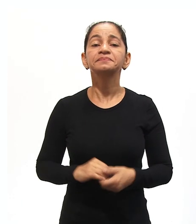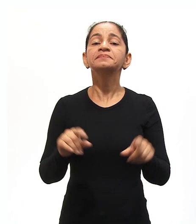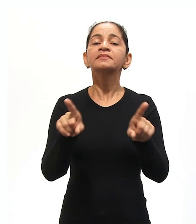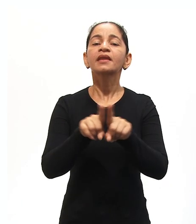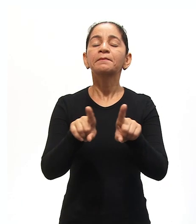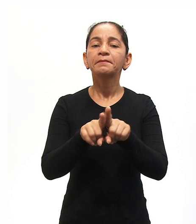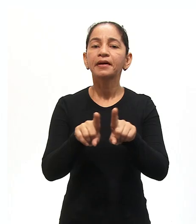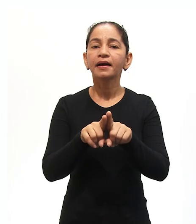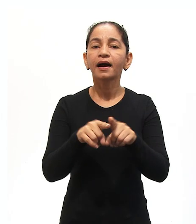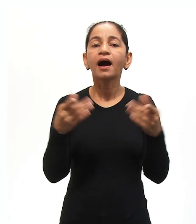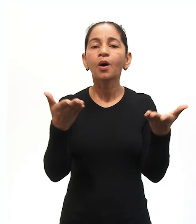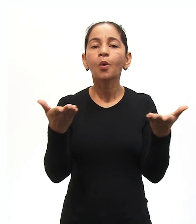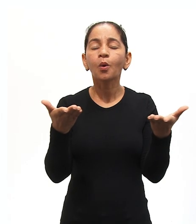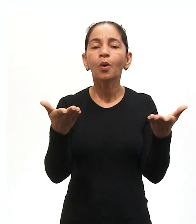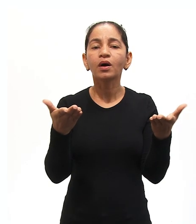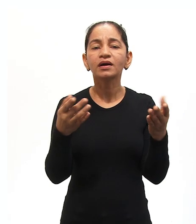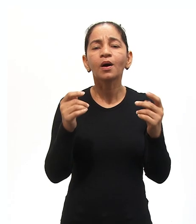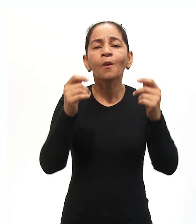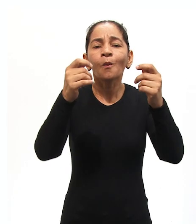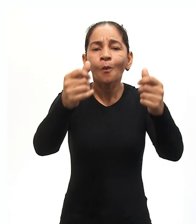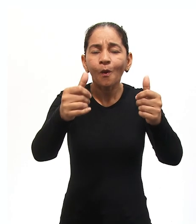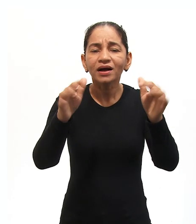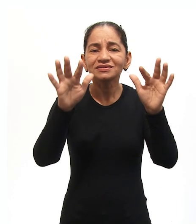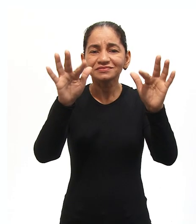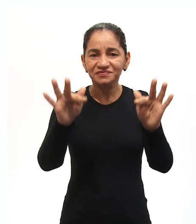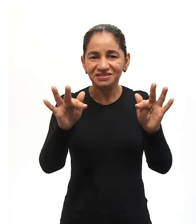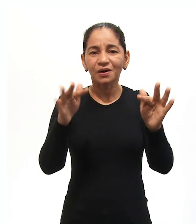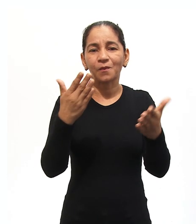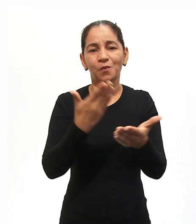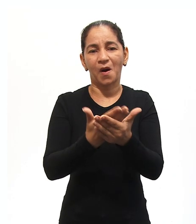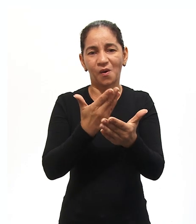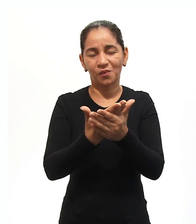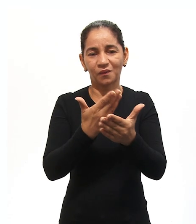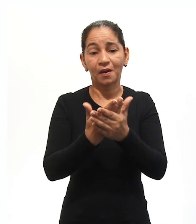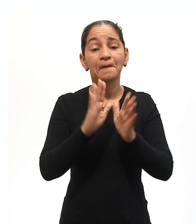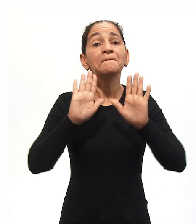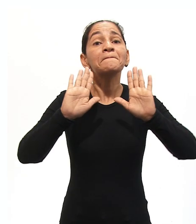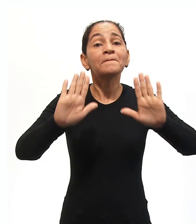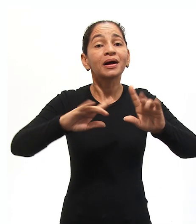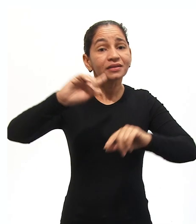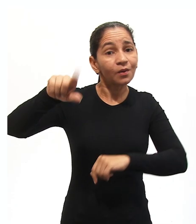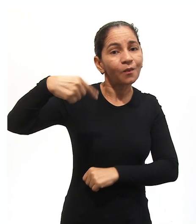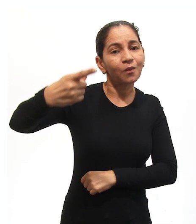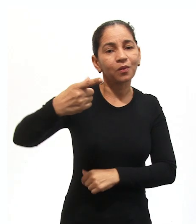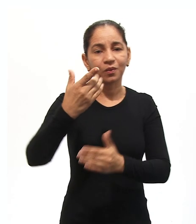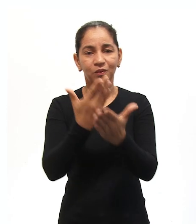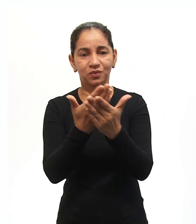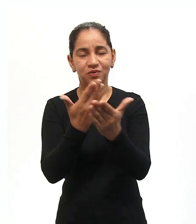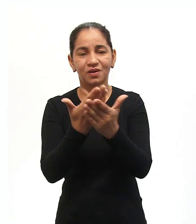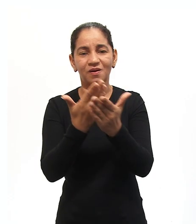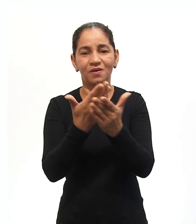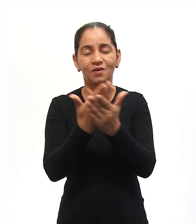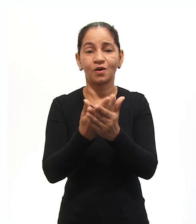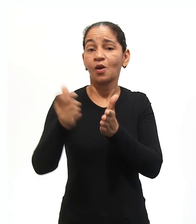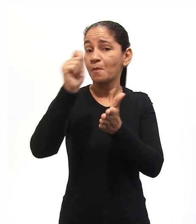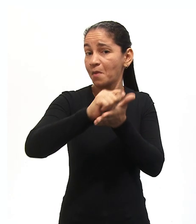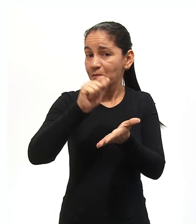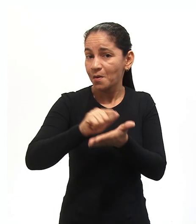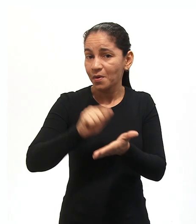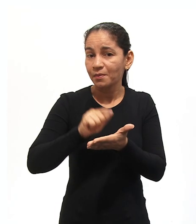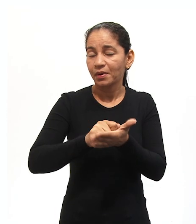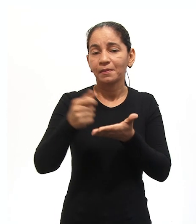Bom, pessoal, estamos encaminhando aqui para o final da nossa aula, tá? Na próxima aula, nós vamos avançar para a